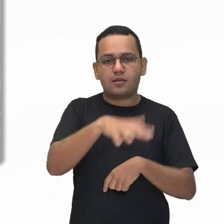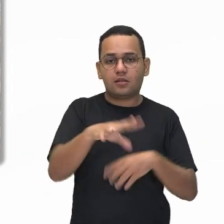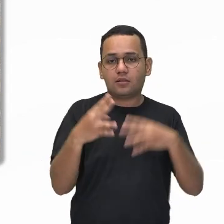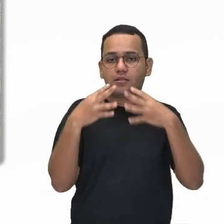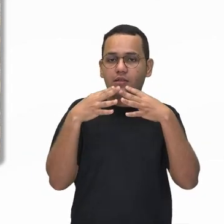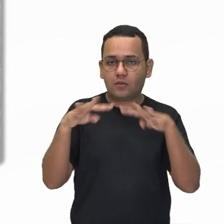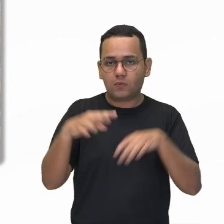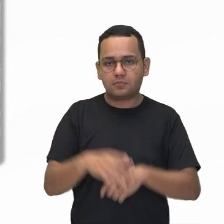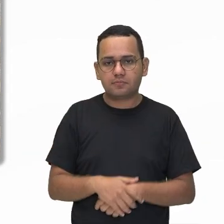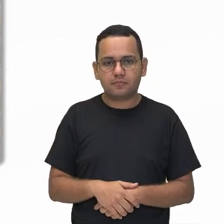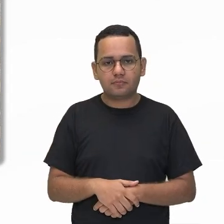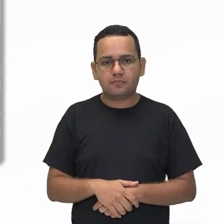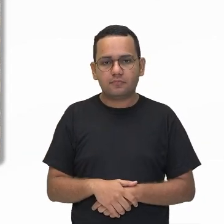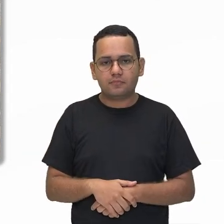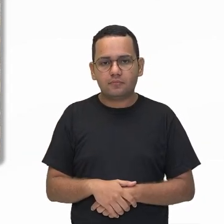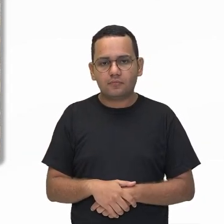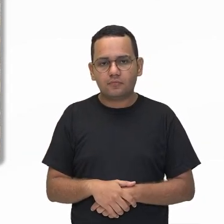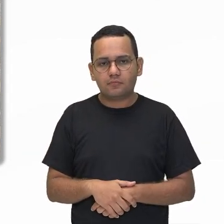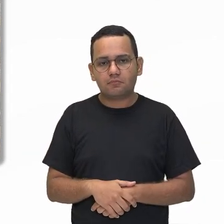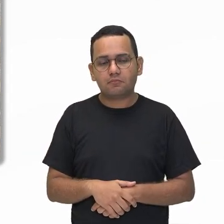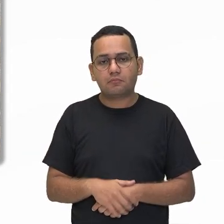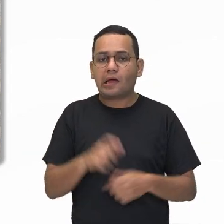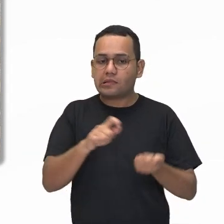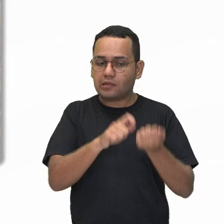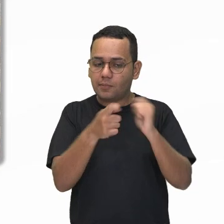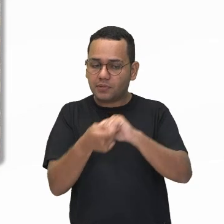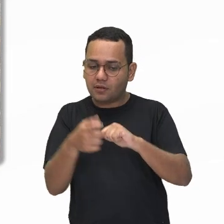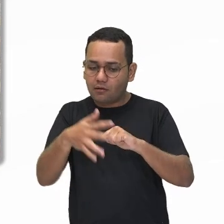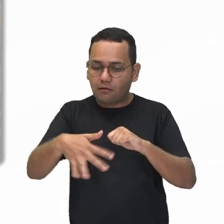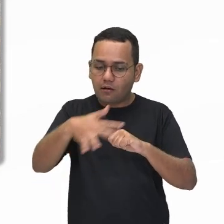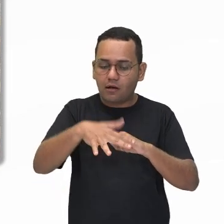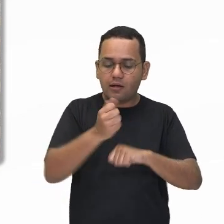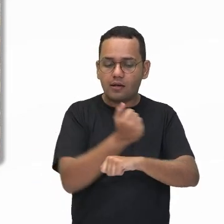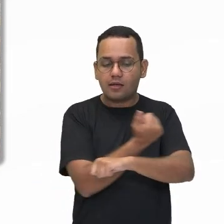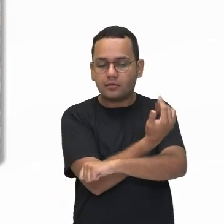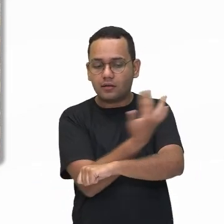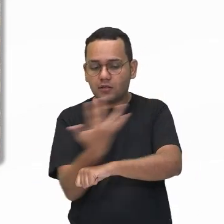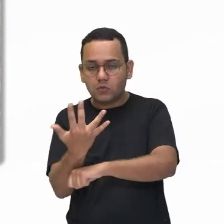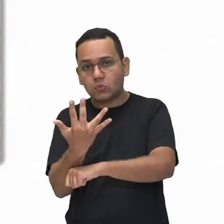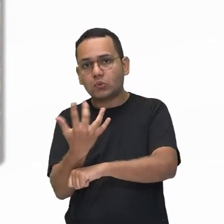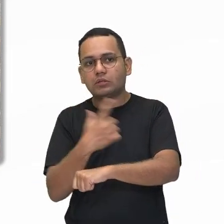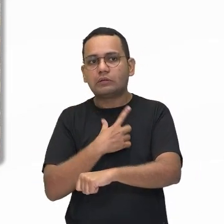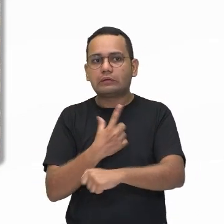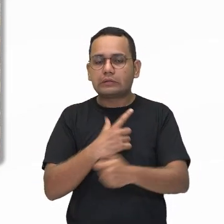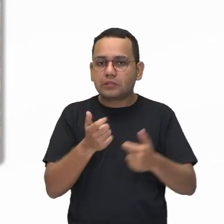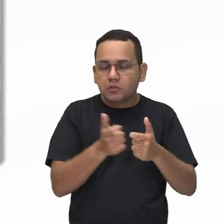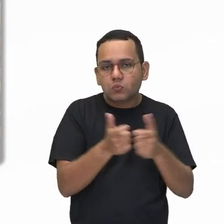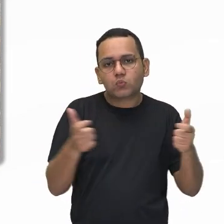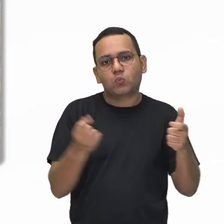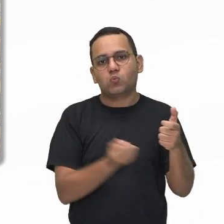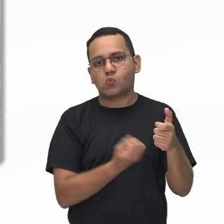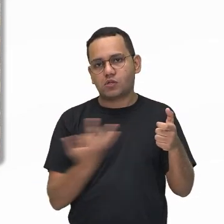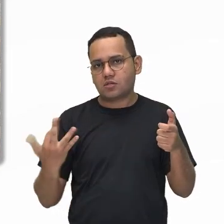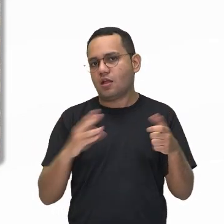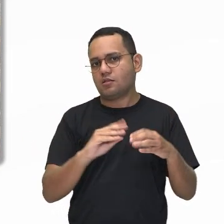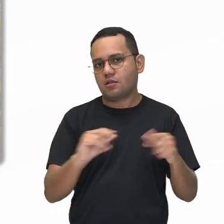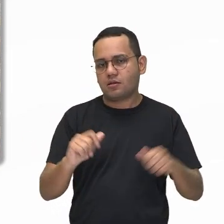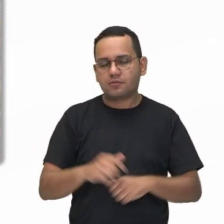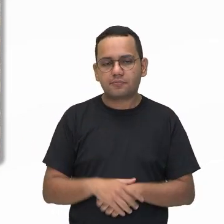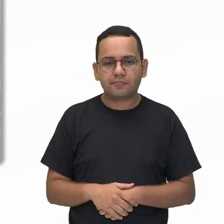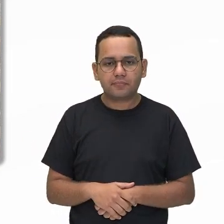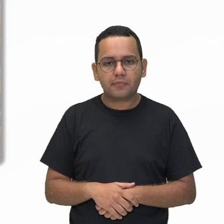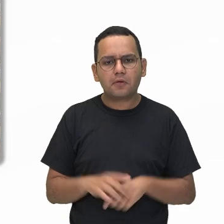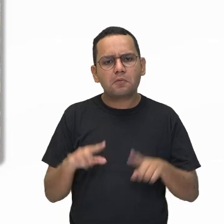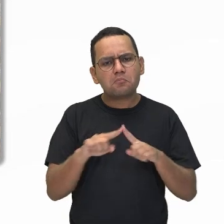pode modificar a natureza em larga escala. A ação antrópica pode ocorrer de várias